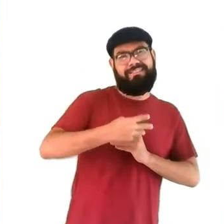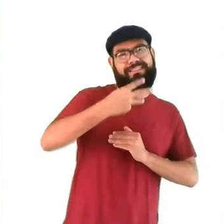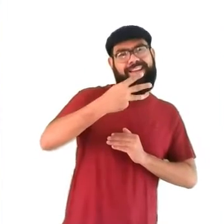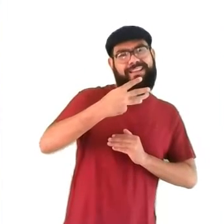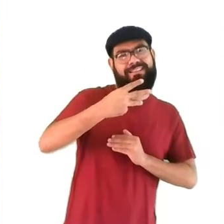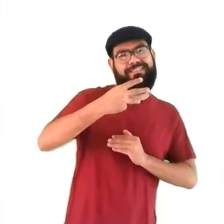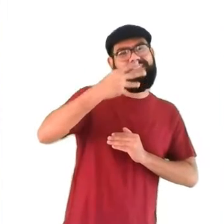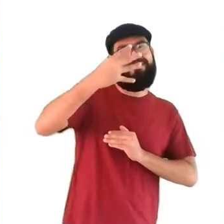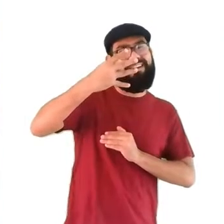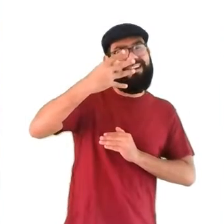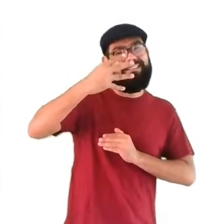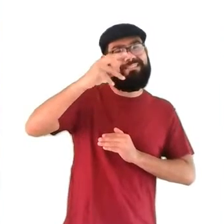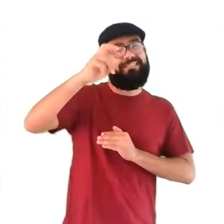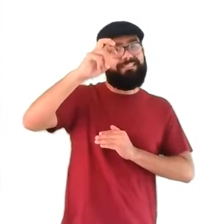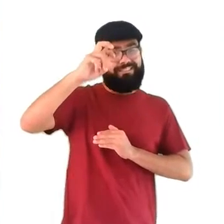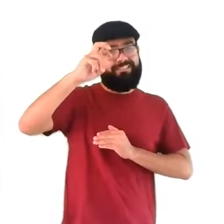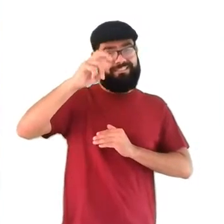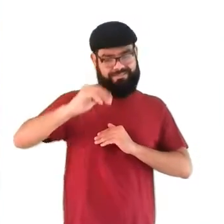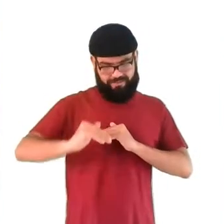depois